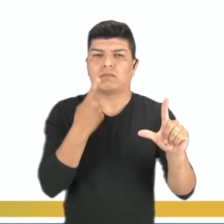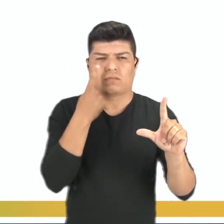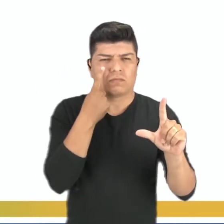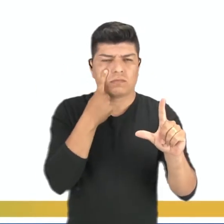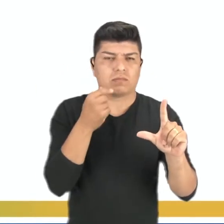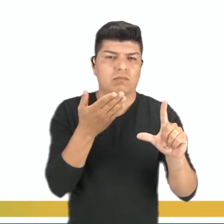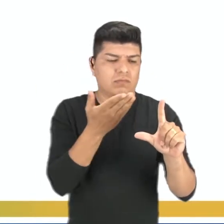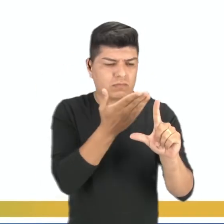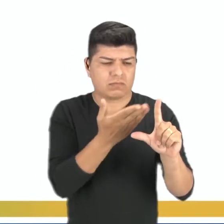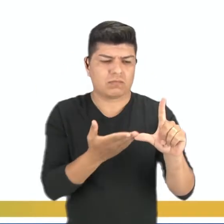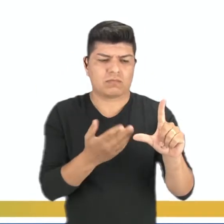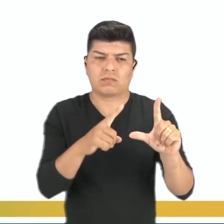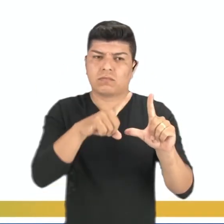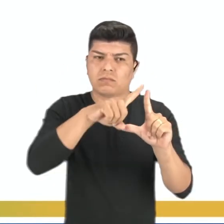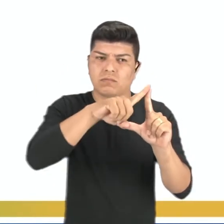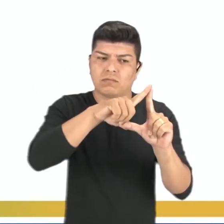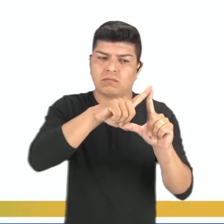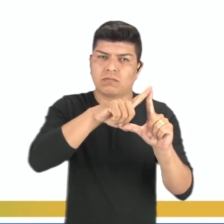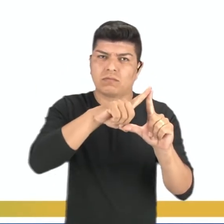observando, né,